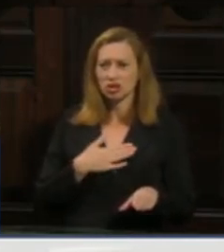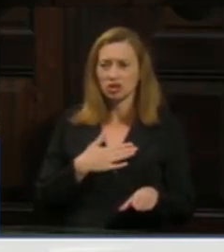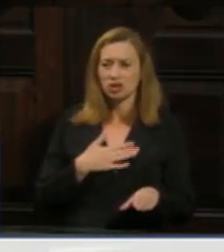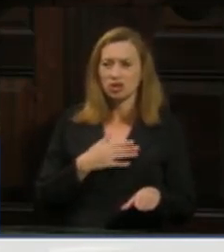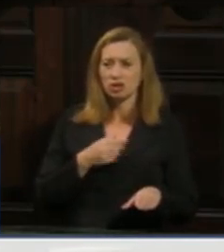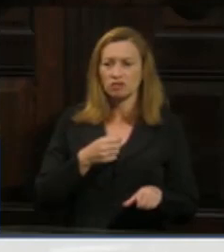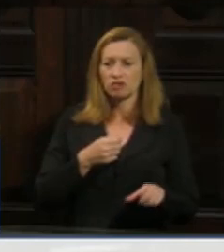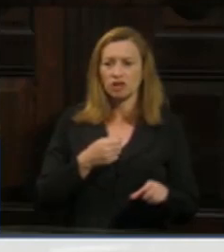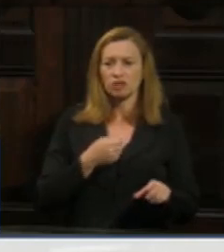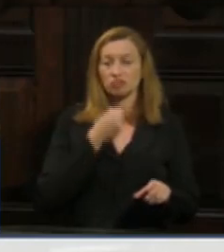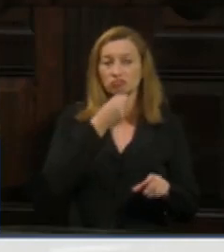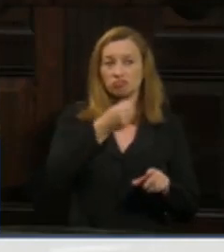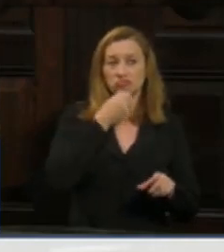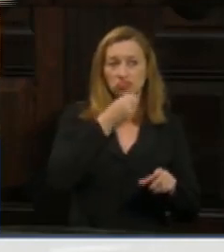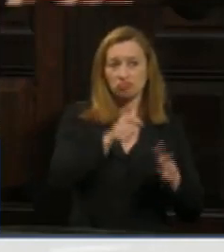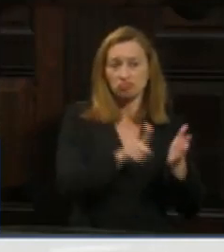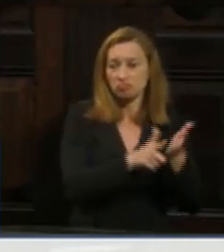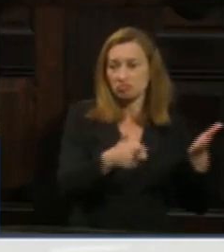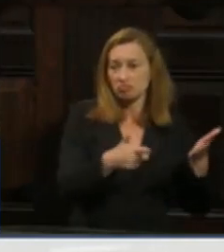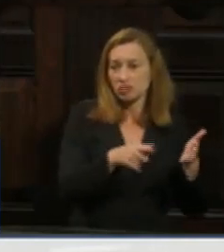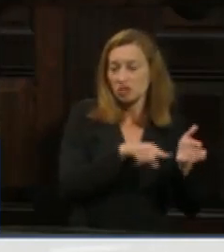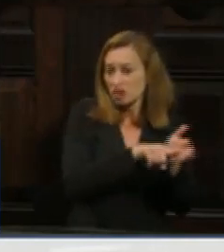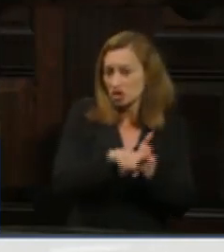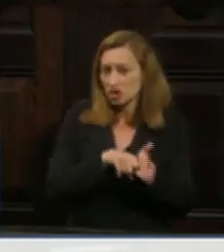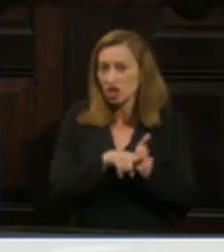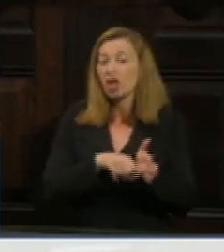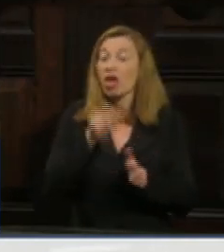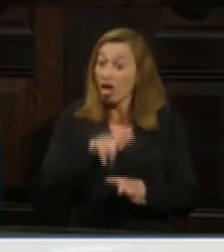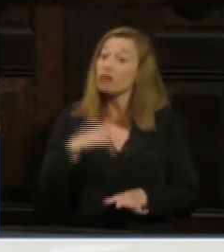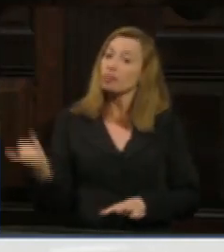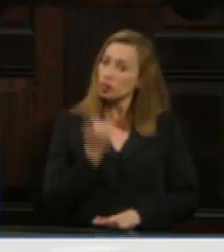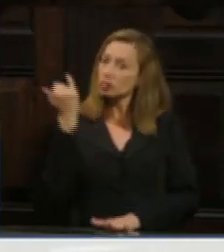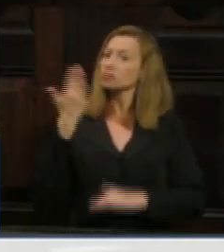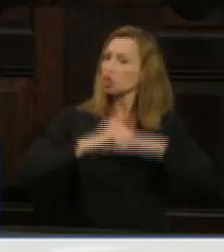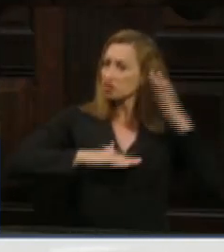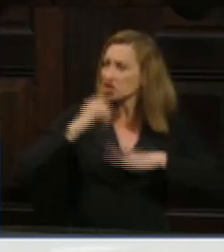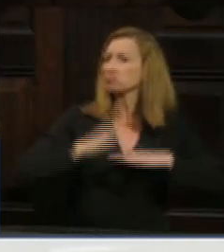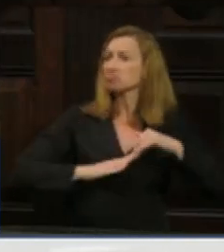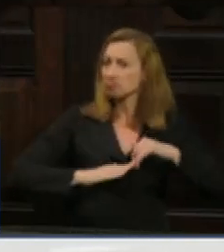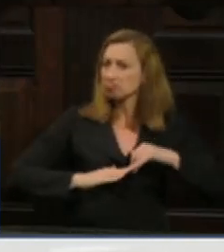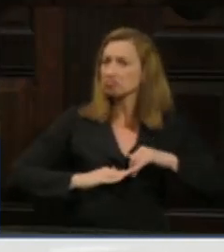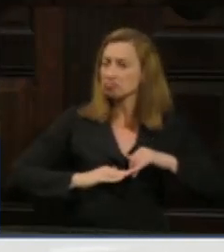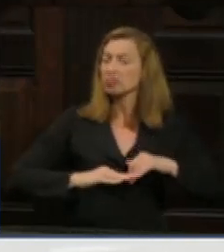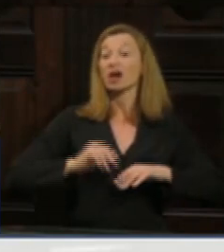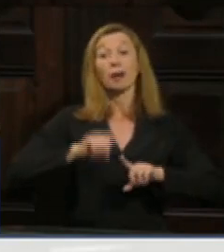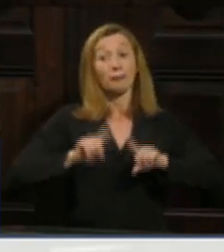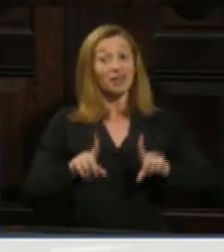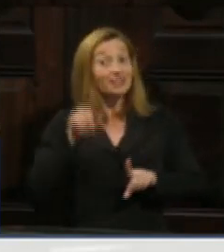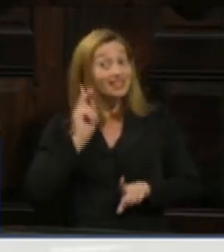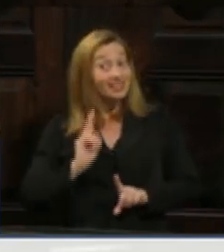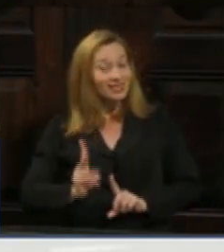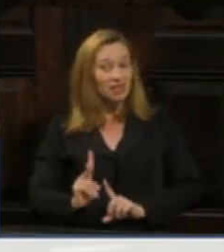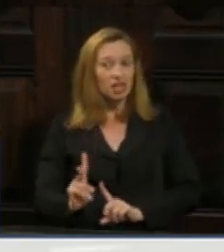aquilo que é protegido pelo sigilo não se transforme em processo,